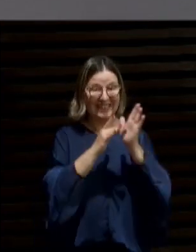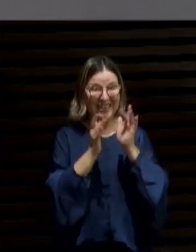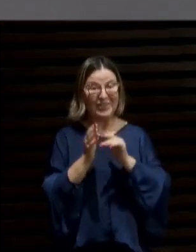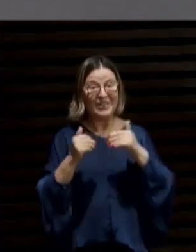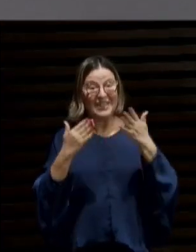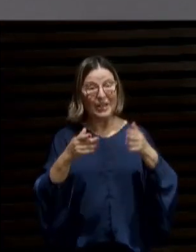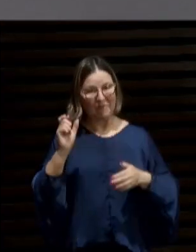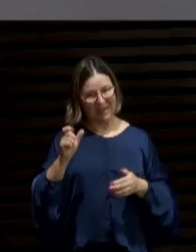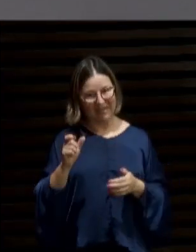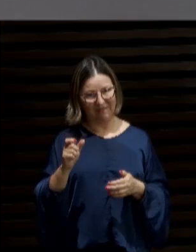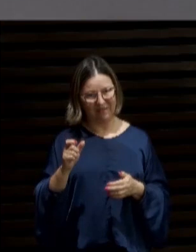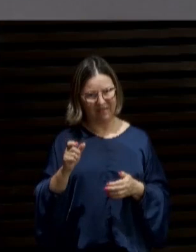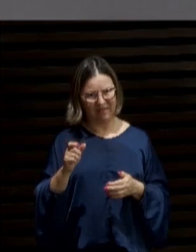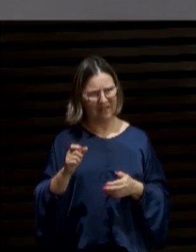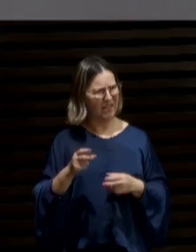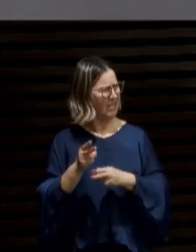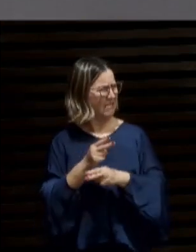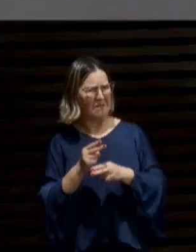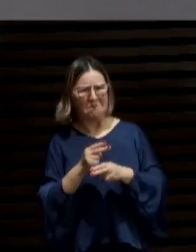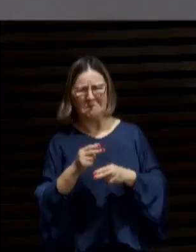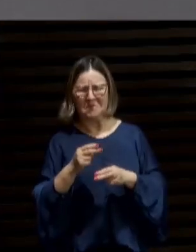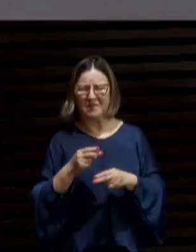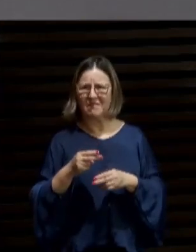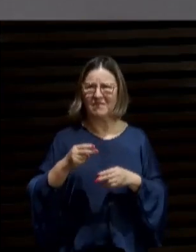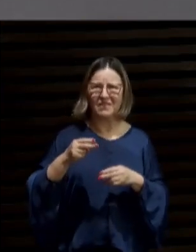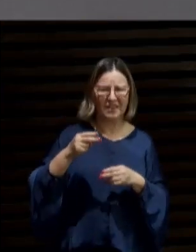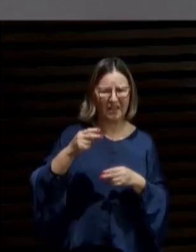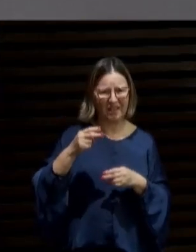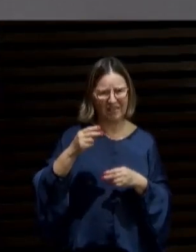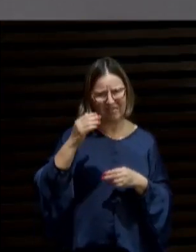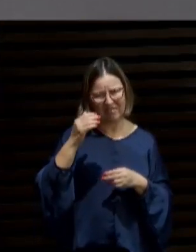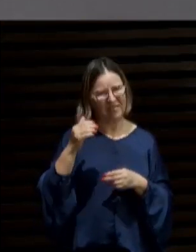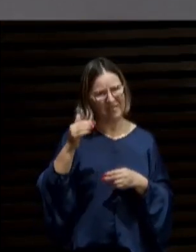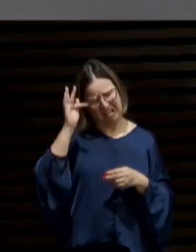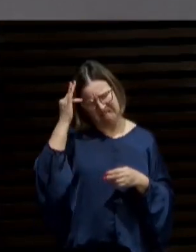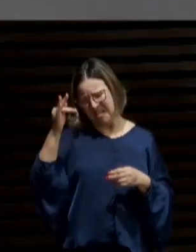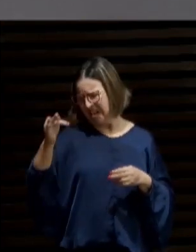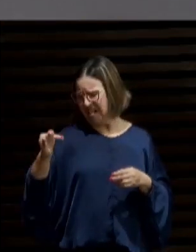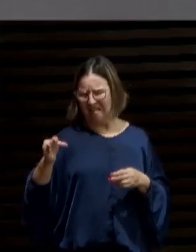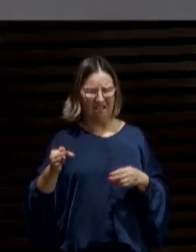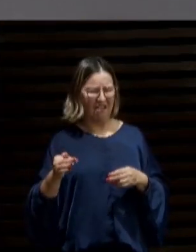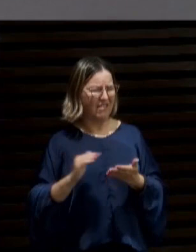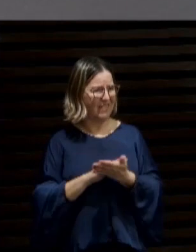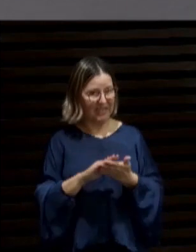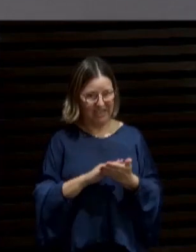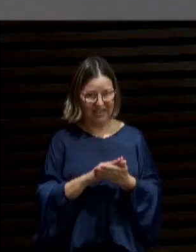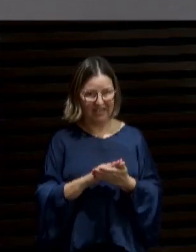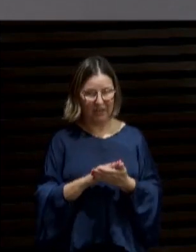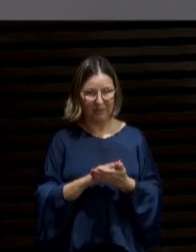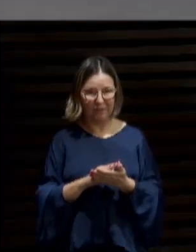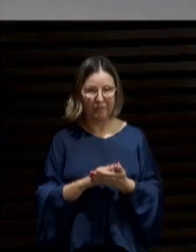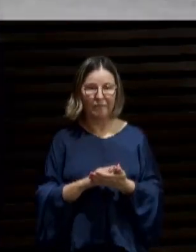buscar nos filósofos, nos pedagogos, nos isso, aquilo. Você tem que dizer: